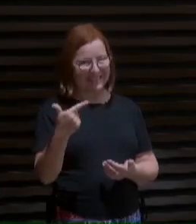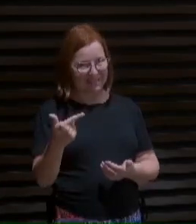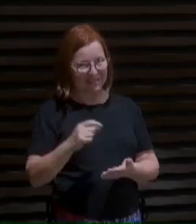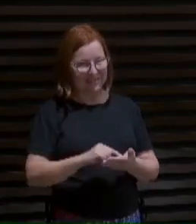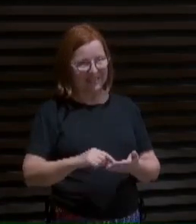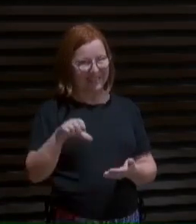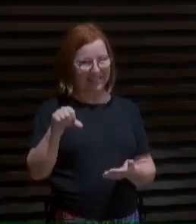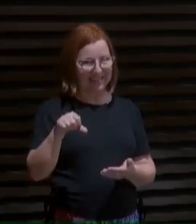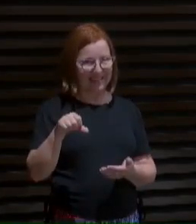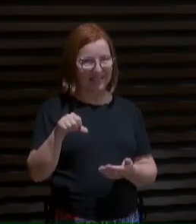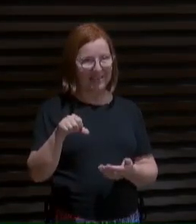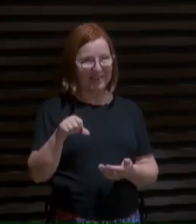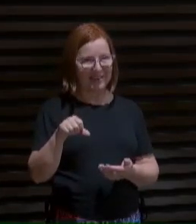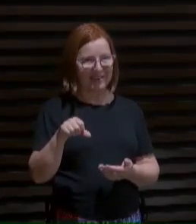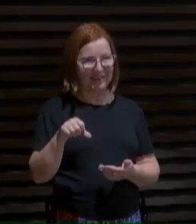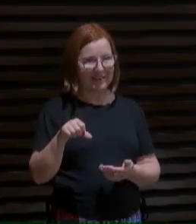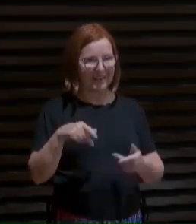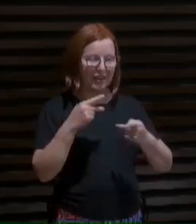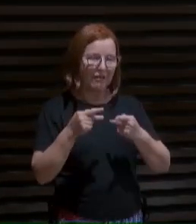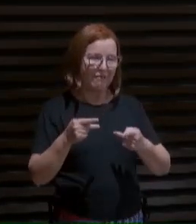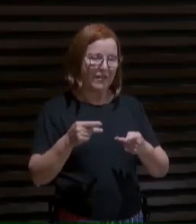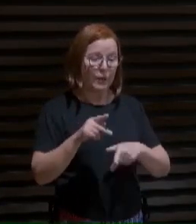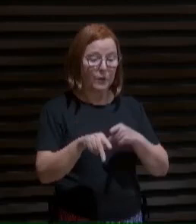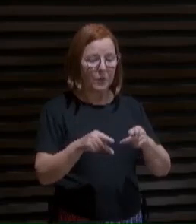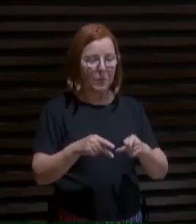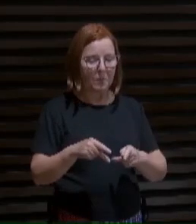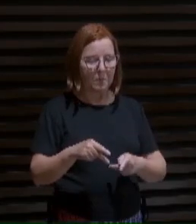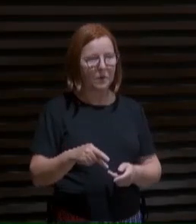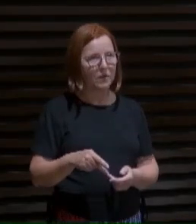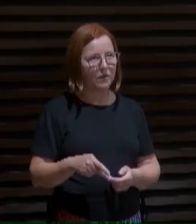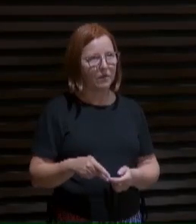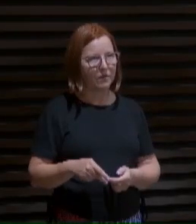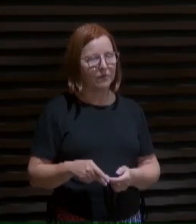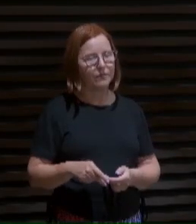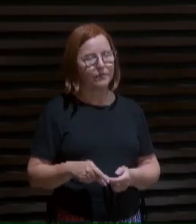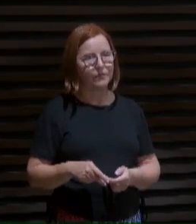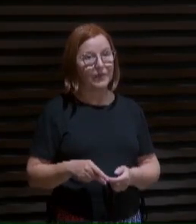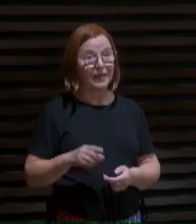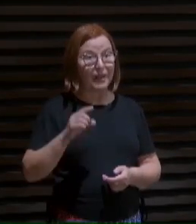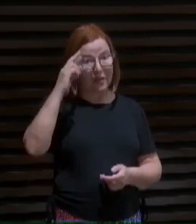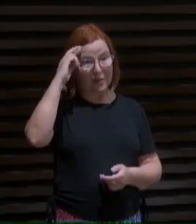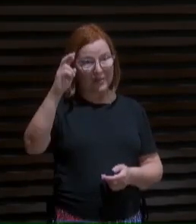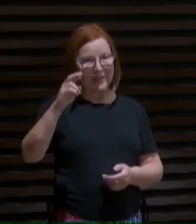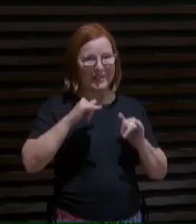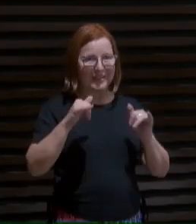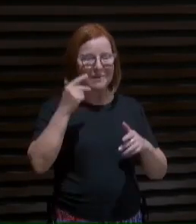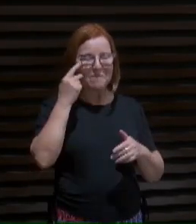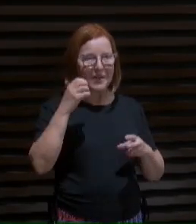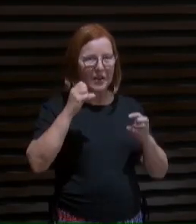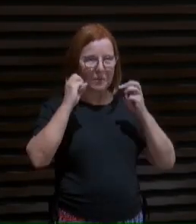ele disse desse povo que é de dura cerviz, né? Disse o Senhor a Moisés: tenho visto